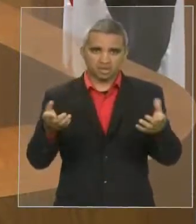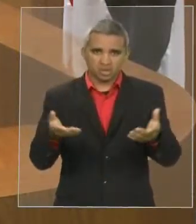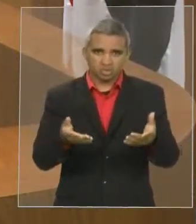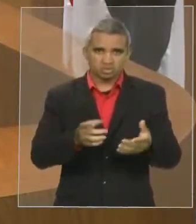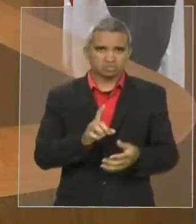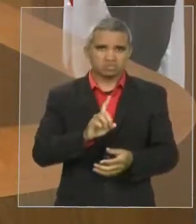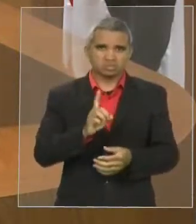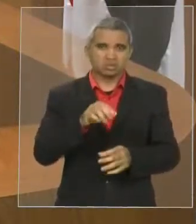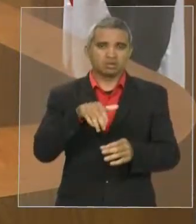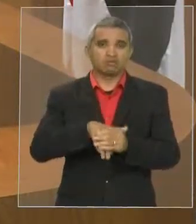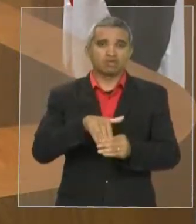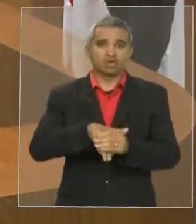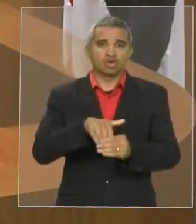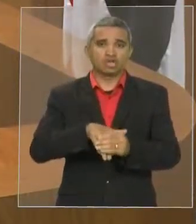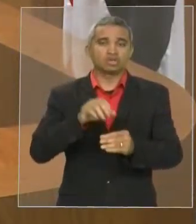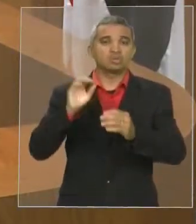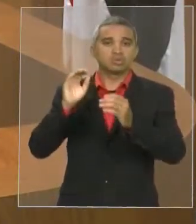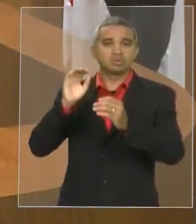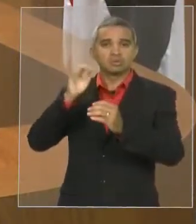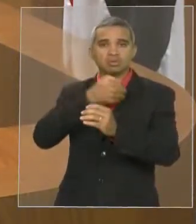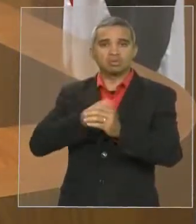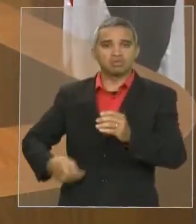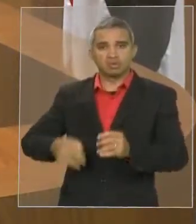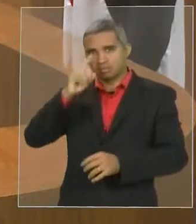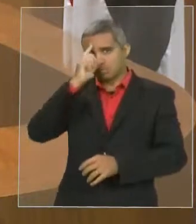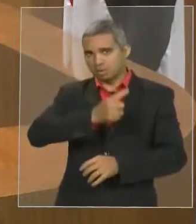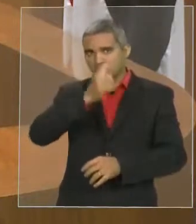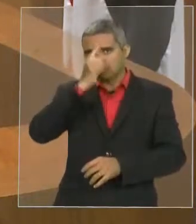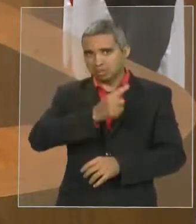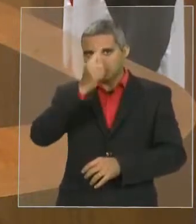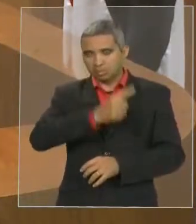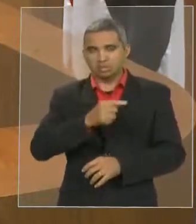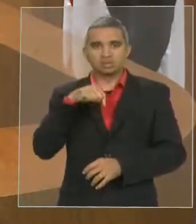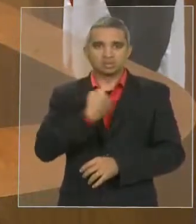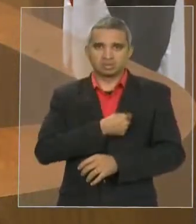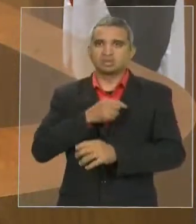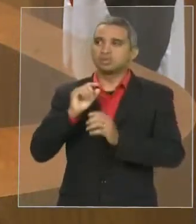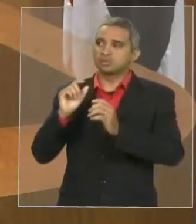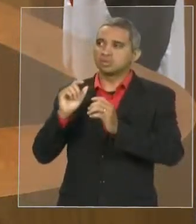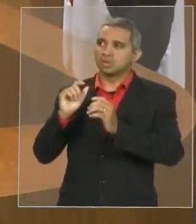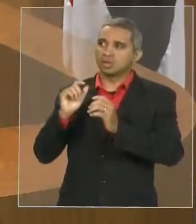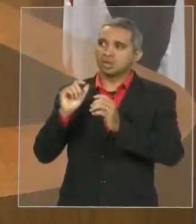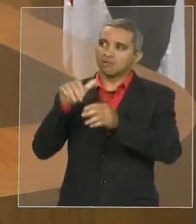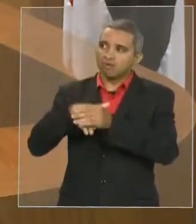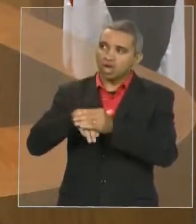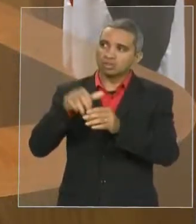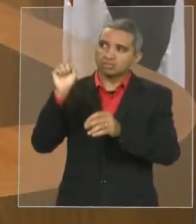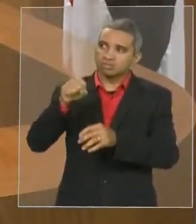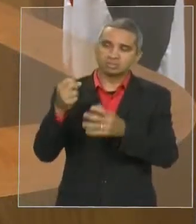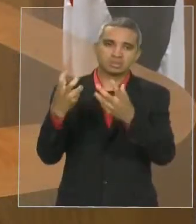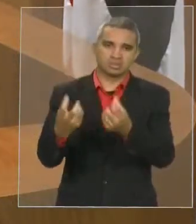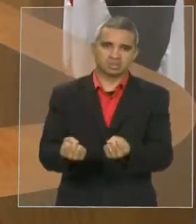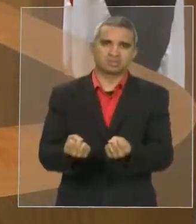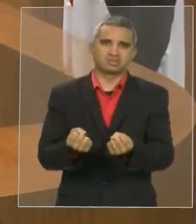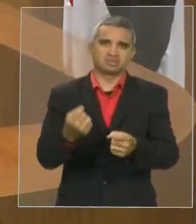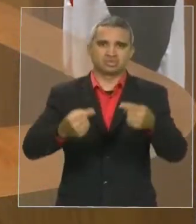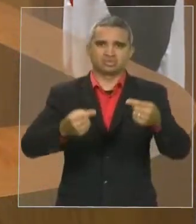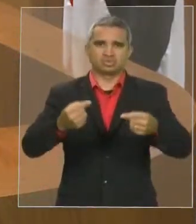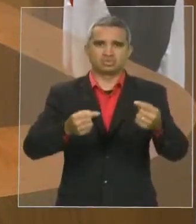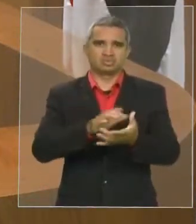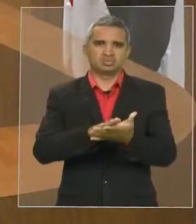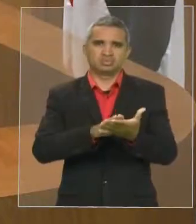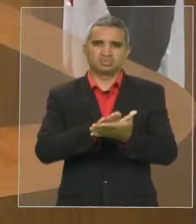votar tudo de acordo com o que o governo manda e através de medida provisória, sem discussão, sem passar nas comissões. Concedo uma parte ao deputado